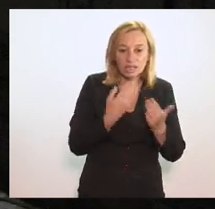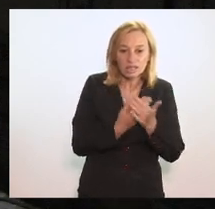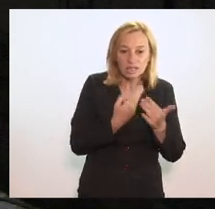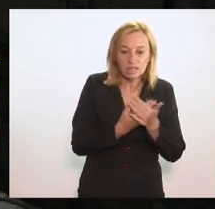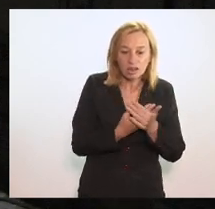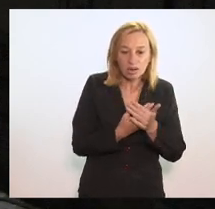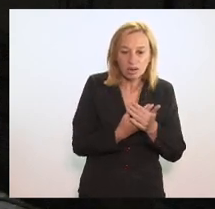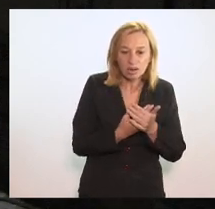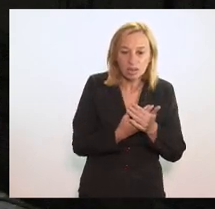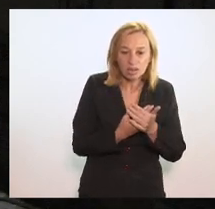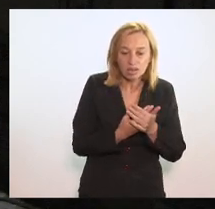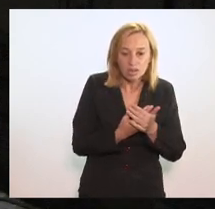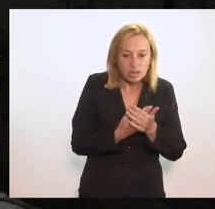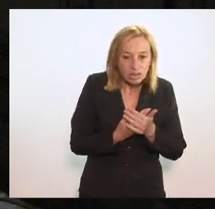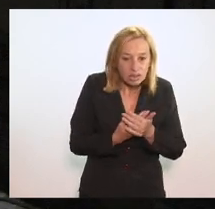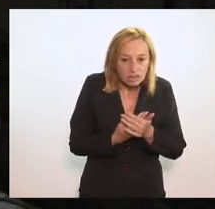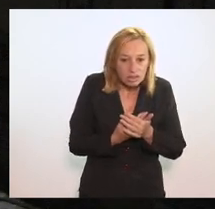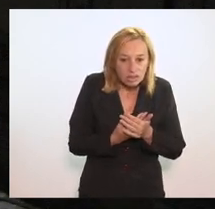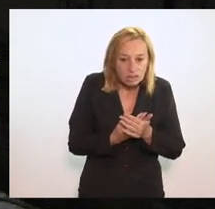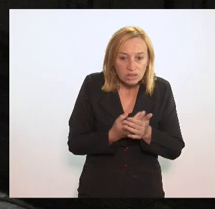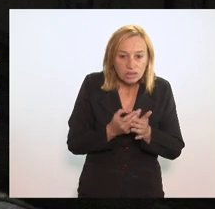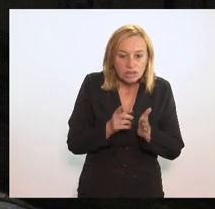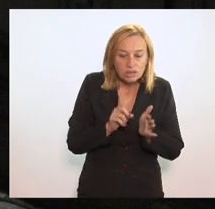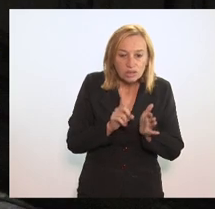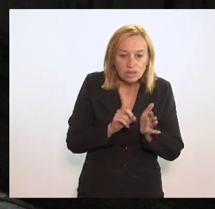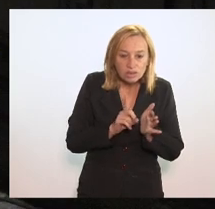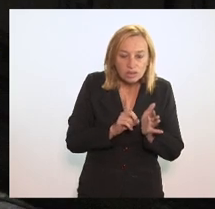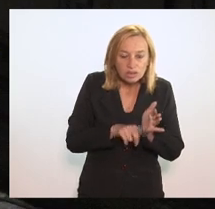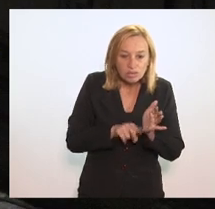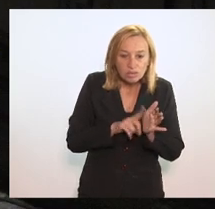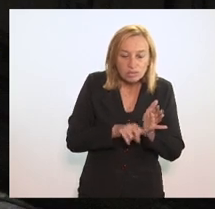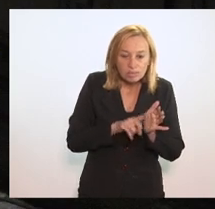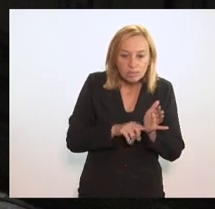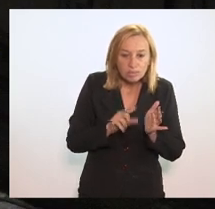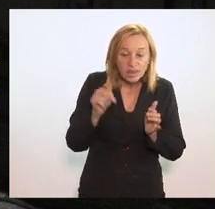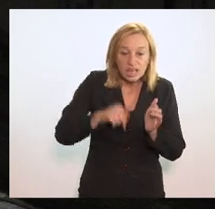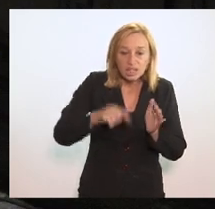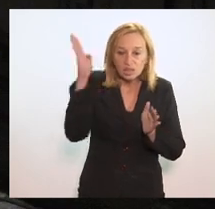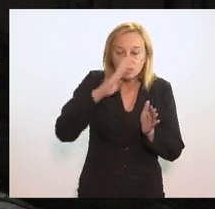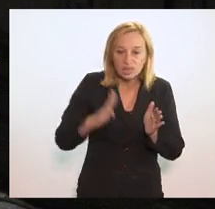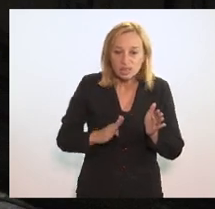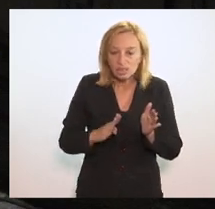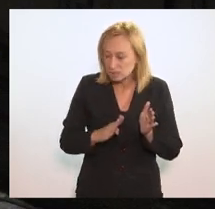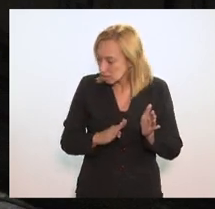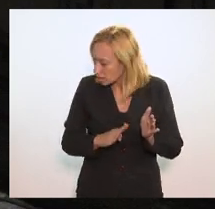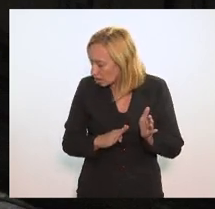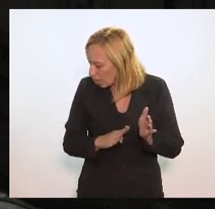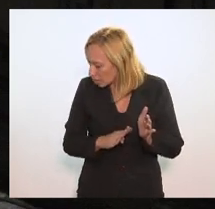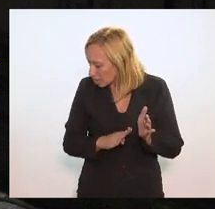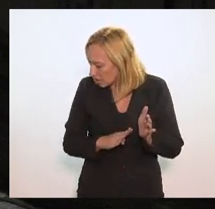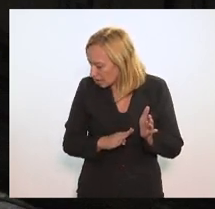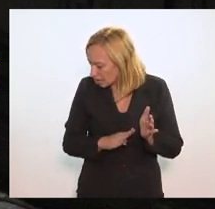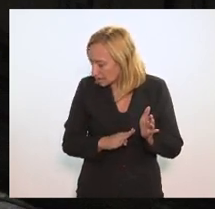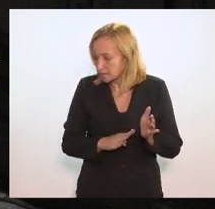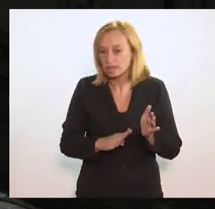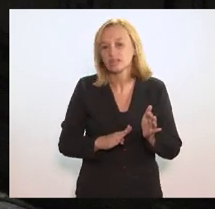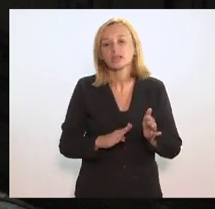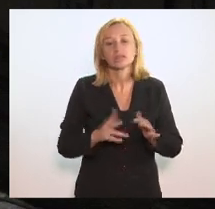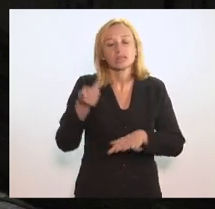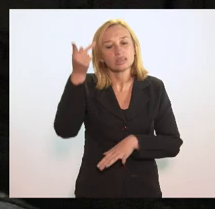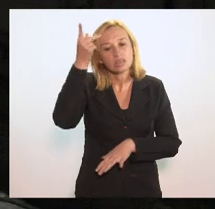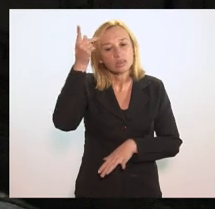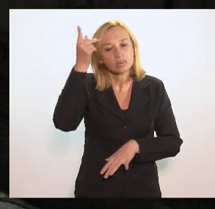na elevação da curva de contágio e de óbito da pandemia. Aqui no Brasil, os estados de Manaus e São Paulo,